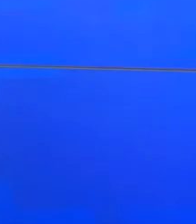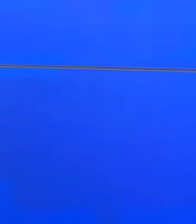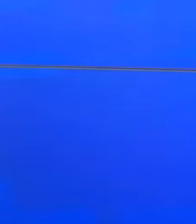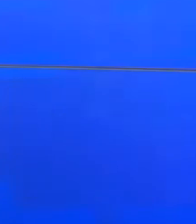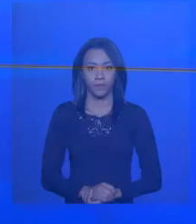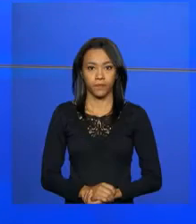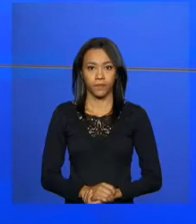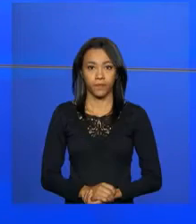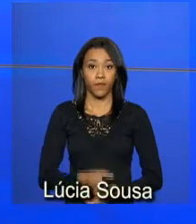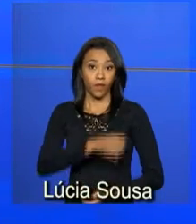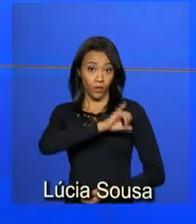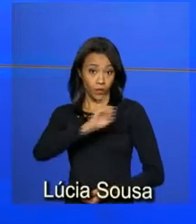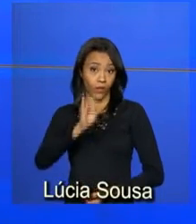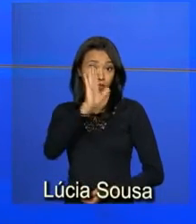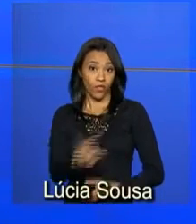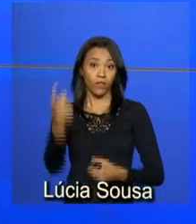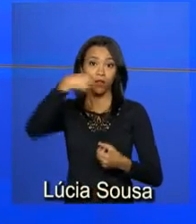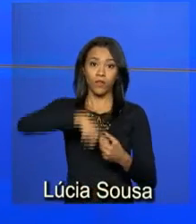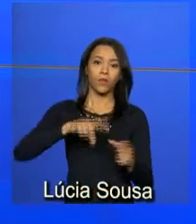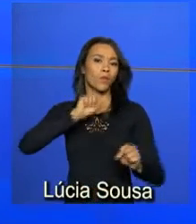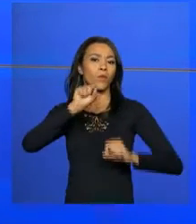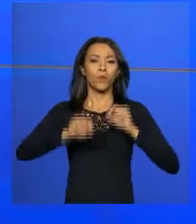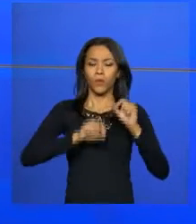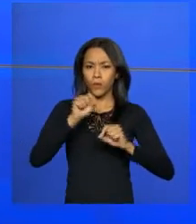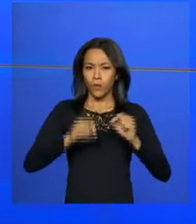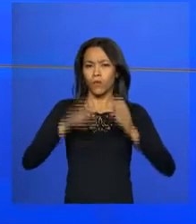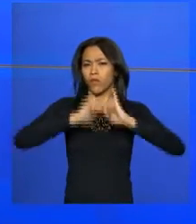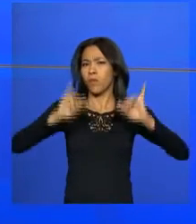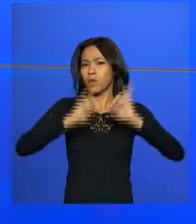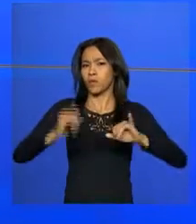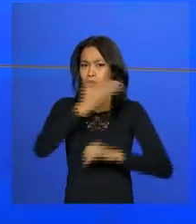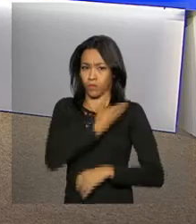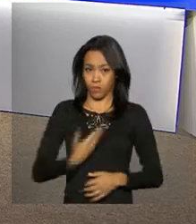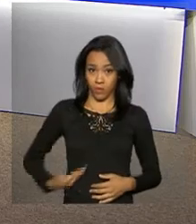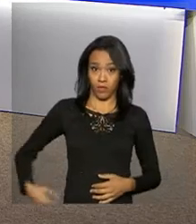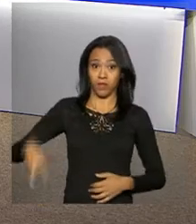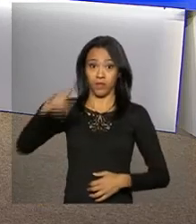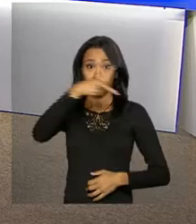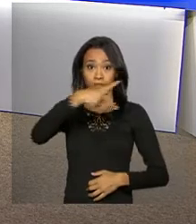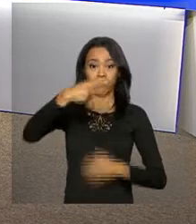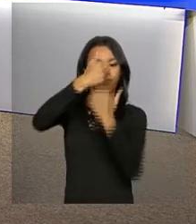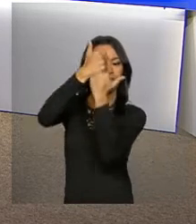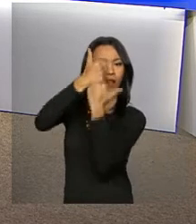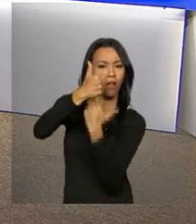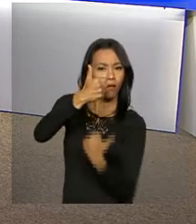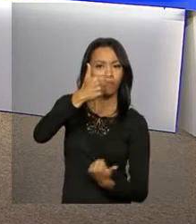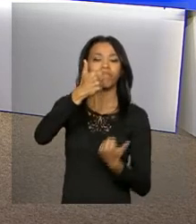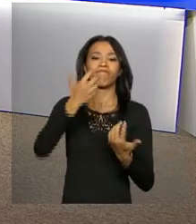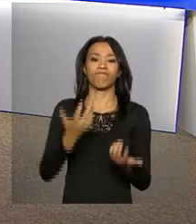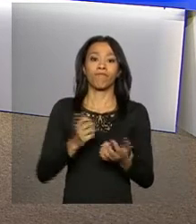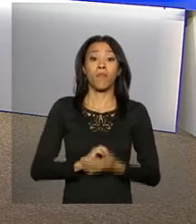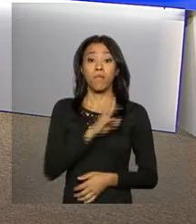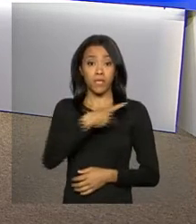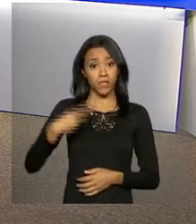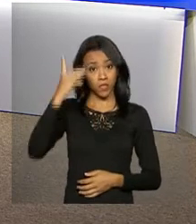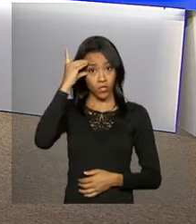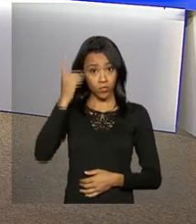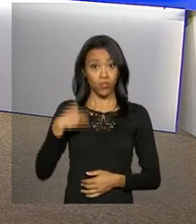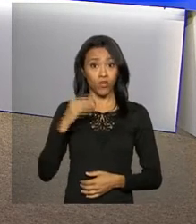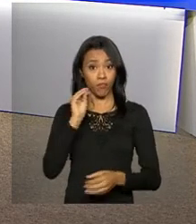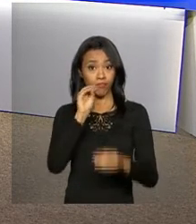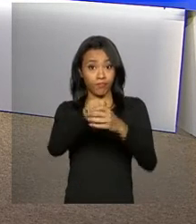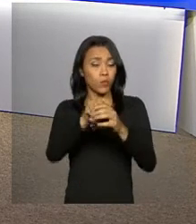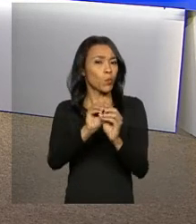lá estamos de volta com as notícias do poder executivo federal a presidenta dilma rousseff publicou no facebook